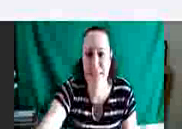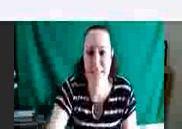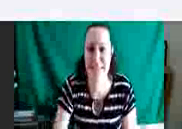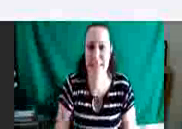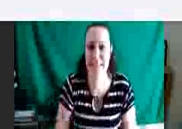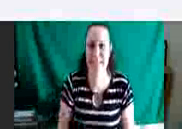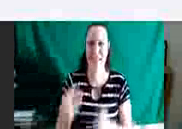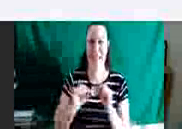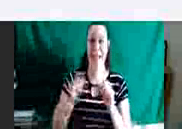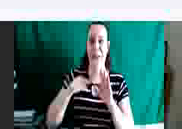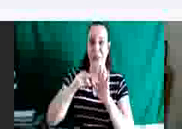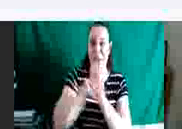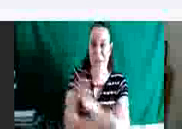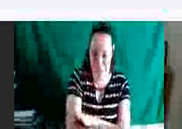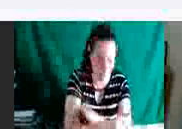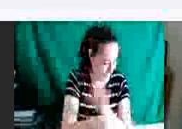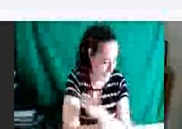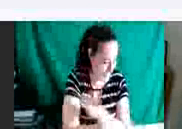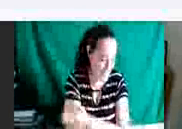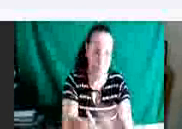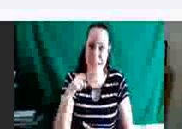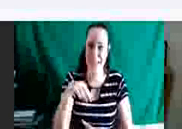mostra para vocês